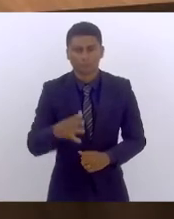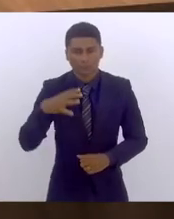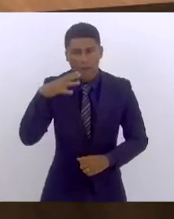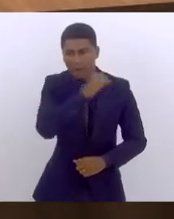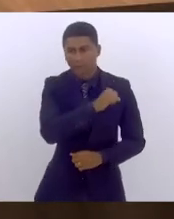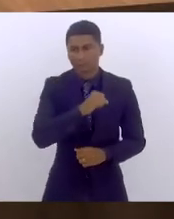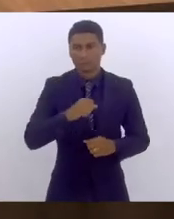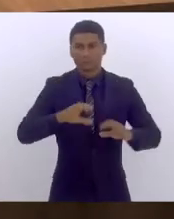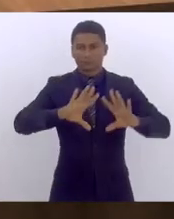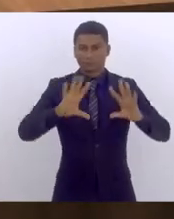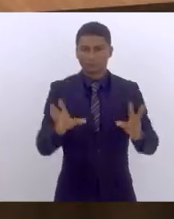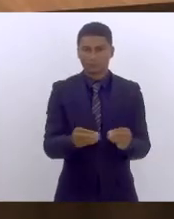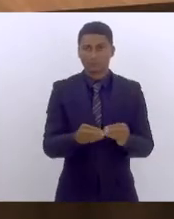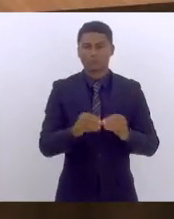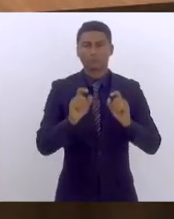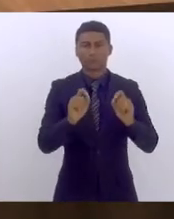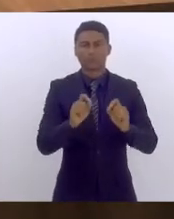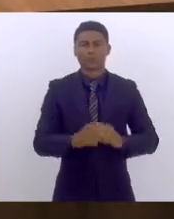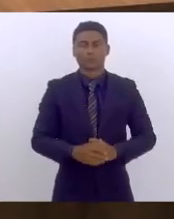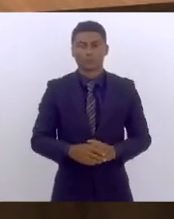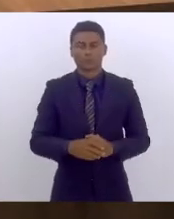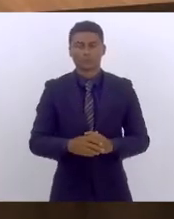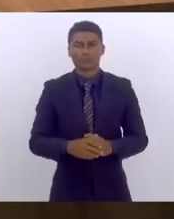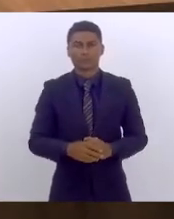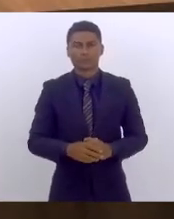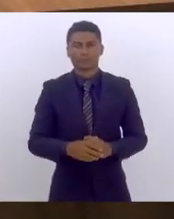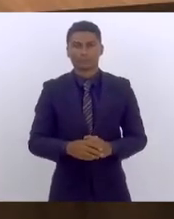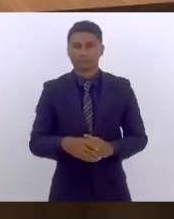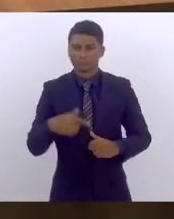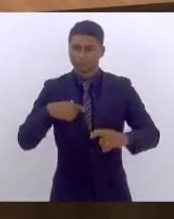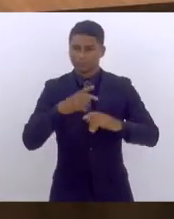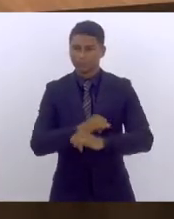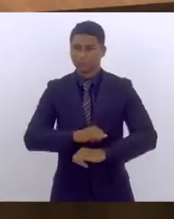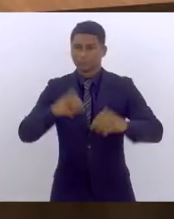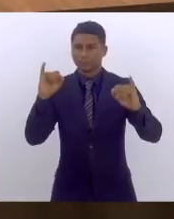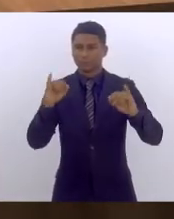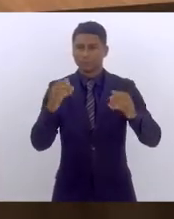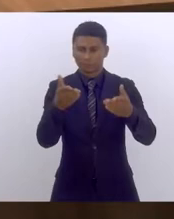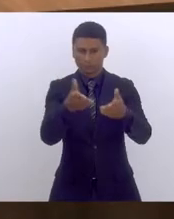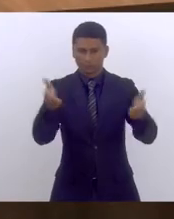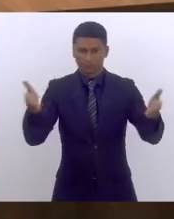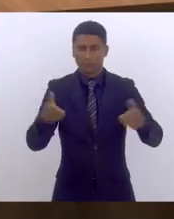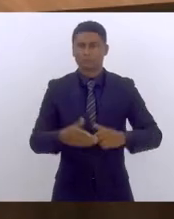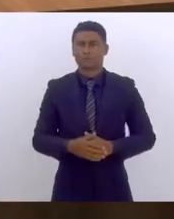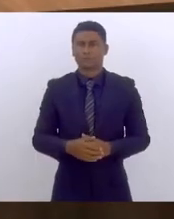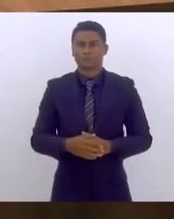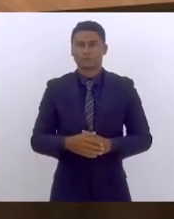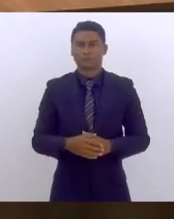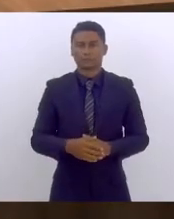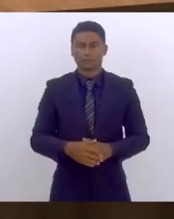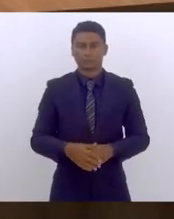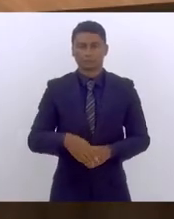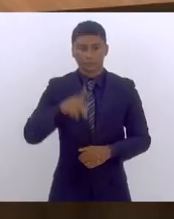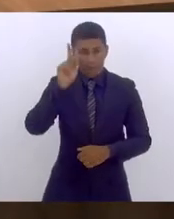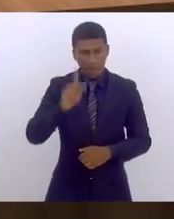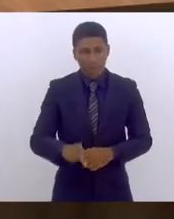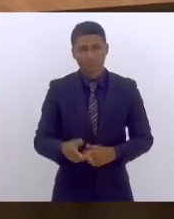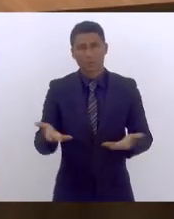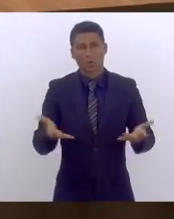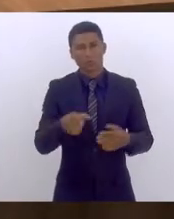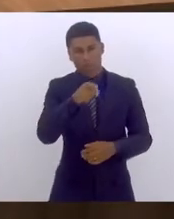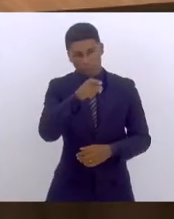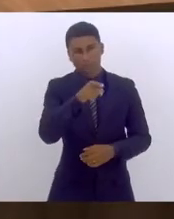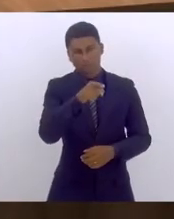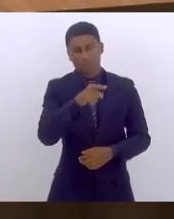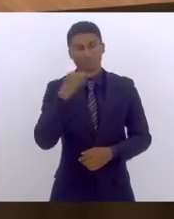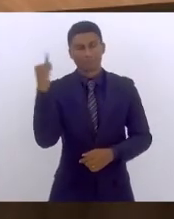para concluir, senhora presidente, eu quero deixar um recado aqui, e é muito oportuno a presidência ser de Vossa Excelência nesse